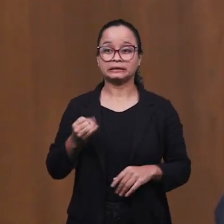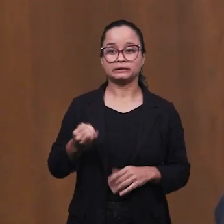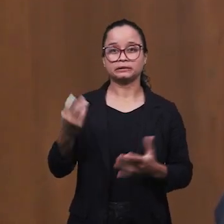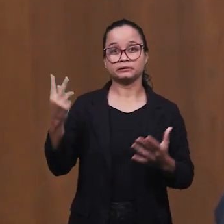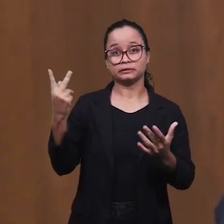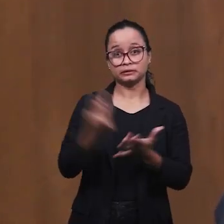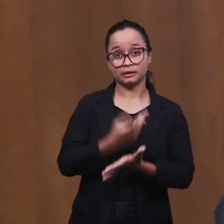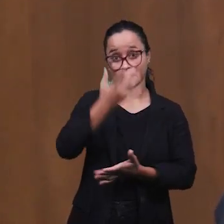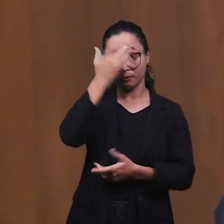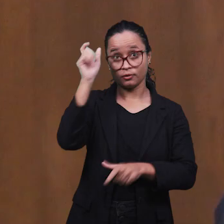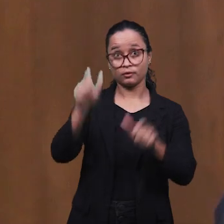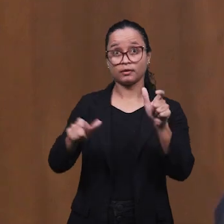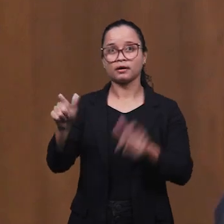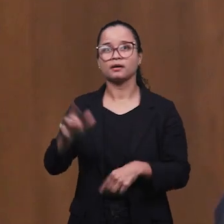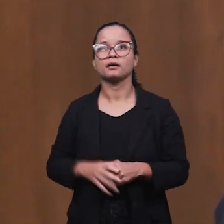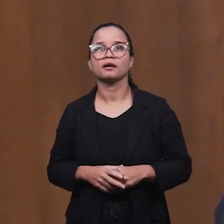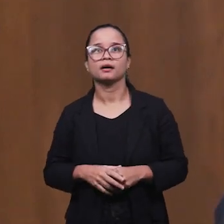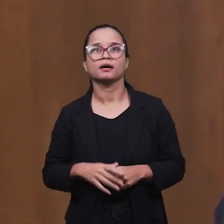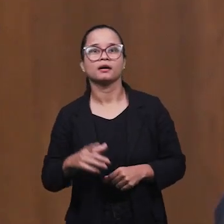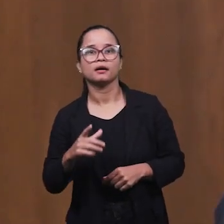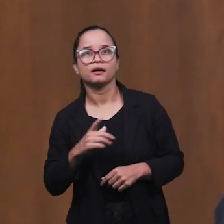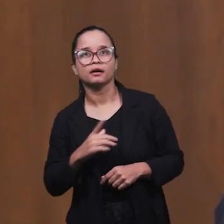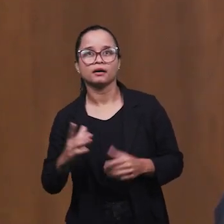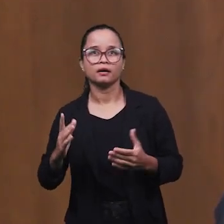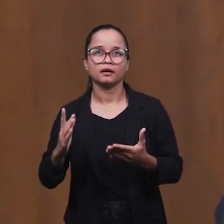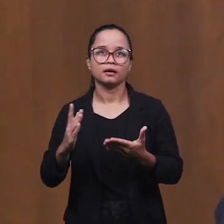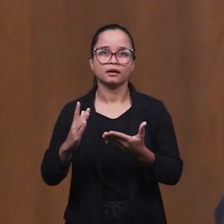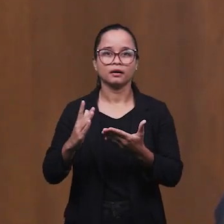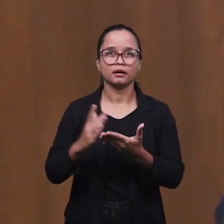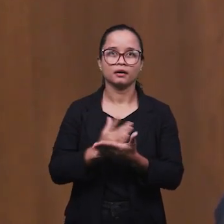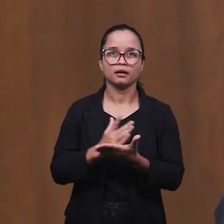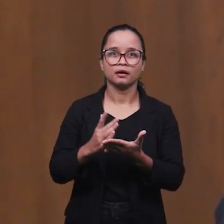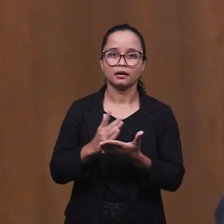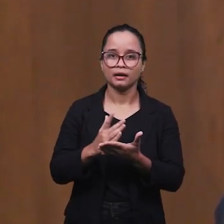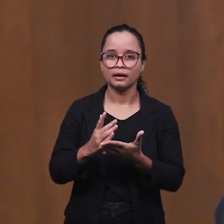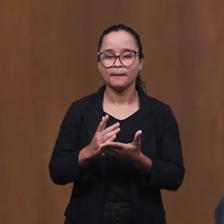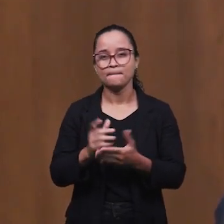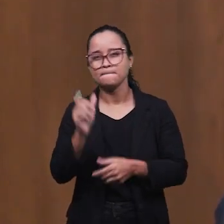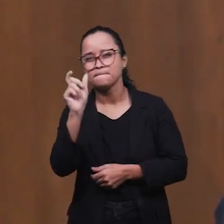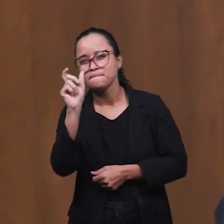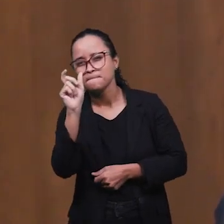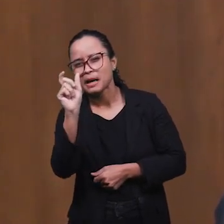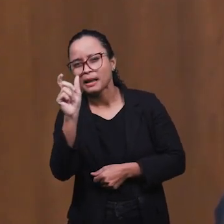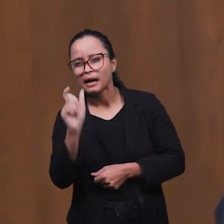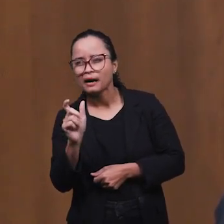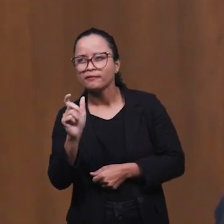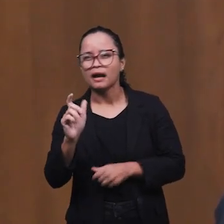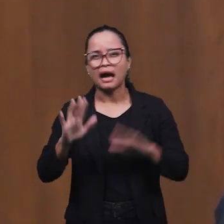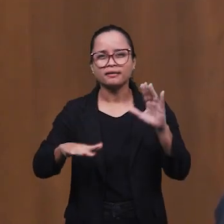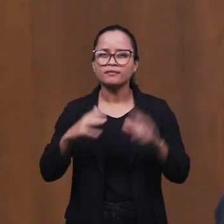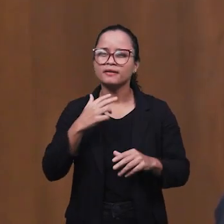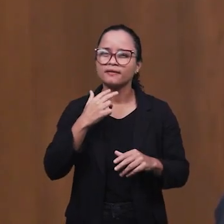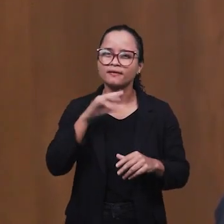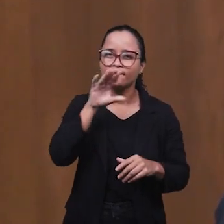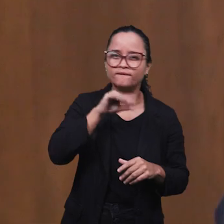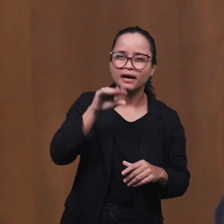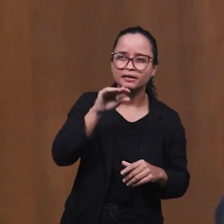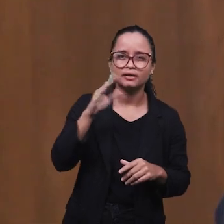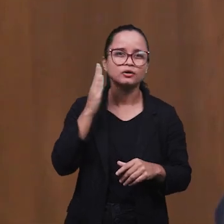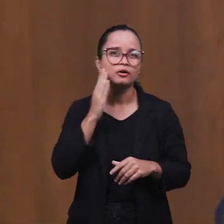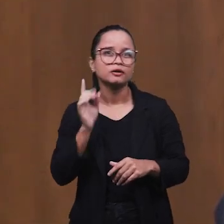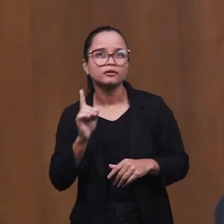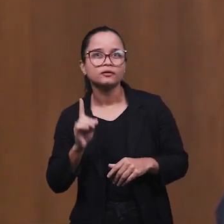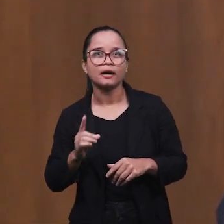pessoa pronunciar alguma palavra ou alguma coisa e não ficar bem inteligível, quem está ali ao lado do microfone